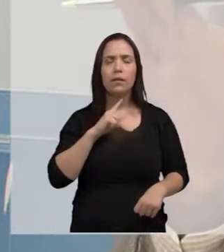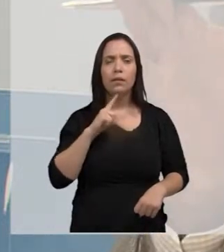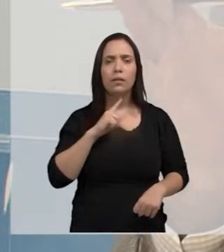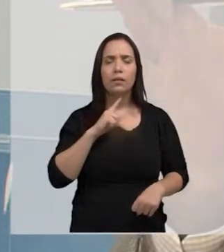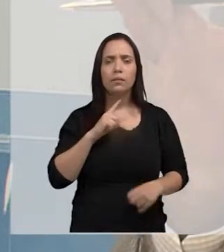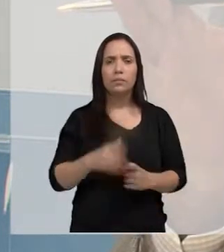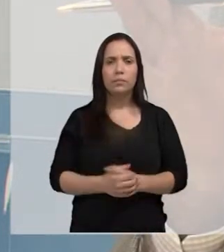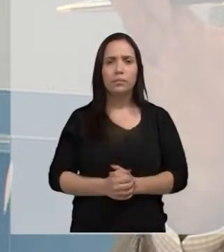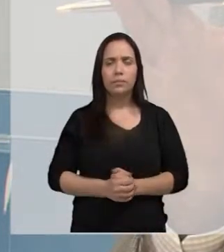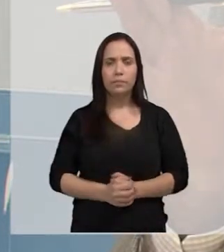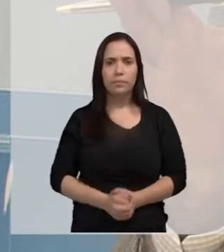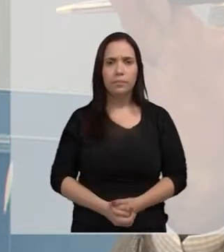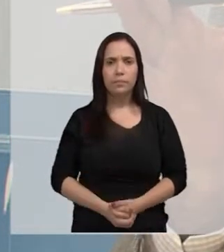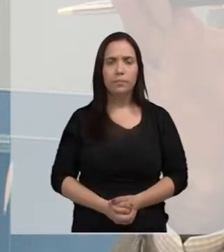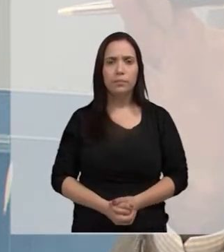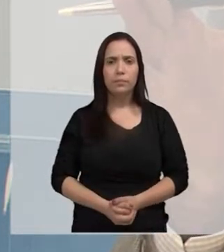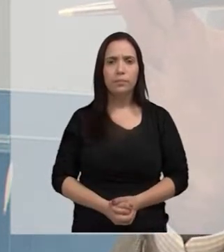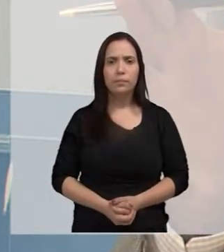diferença